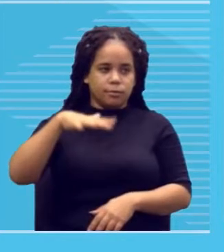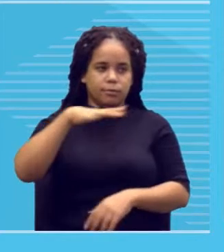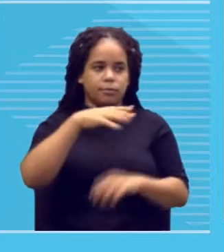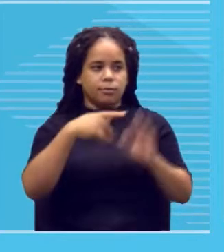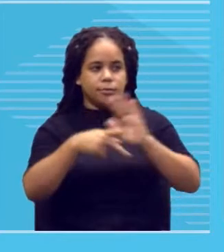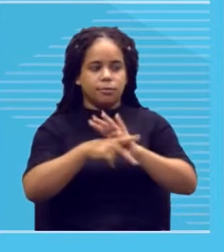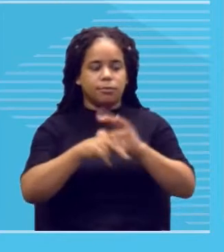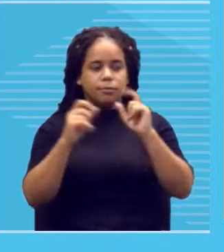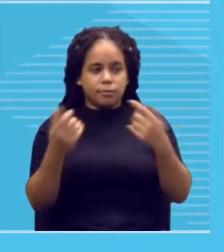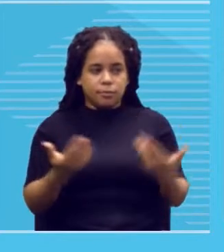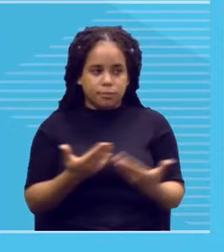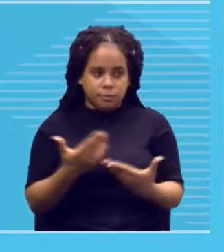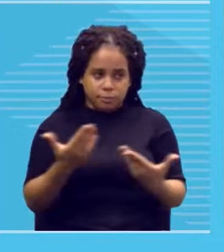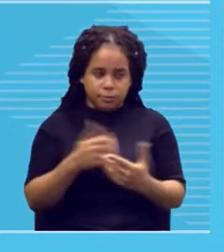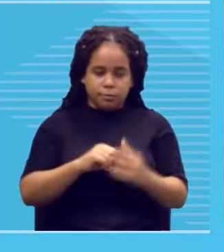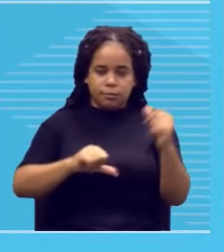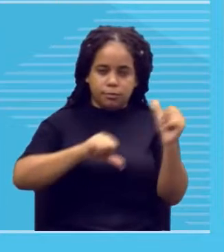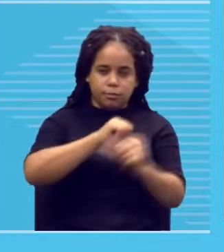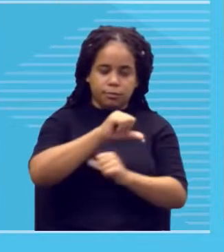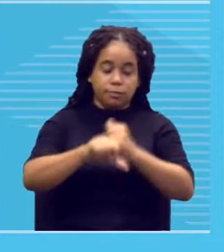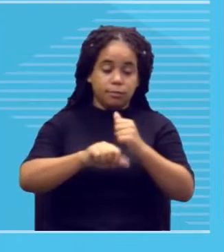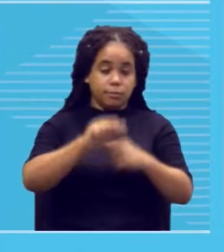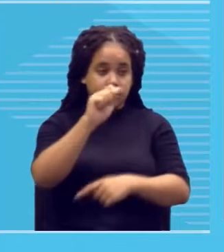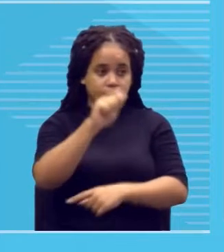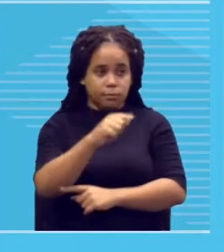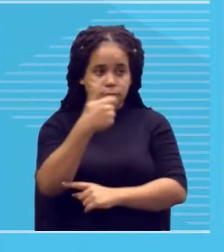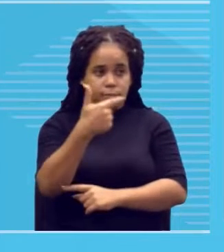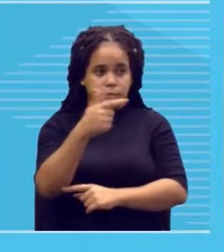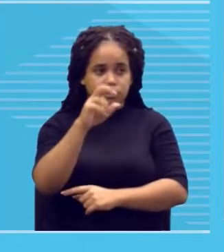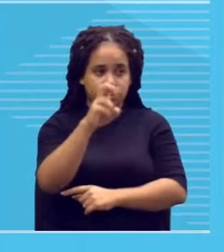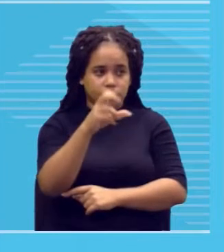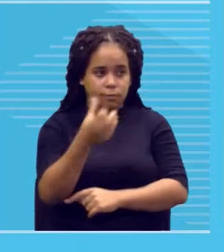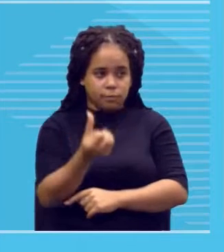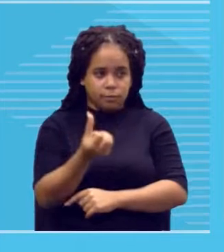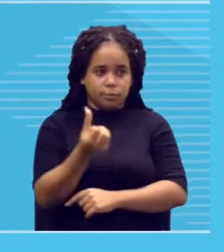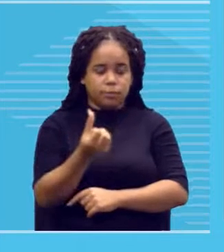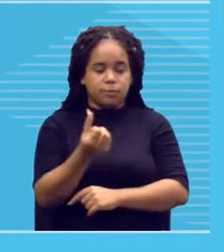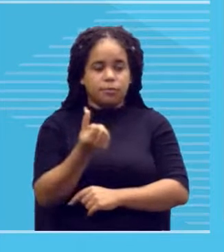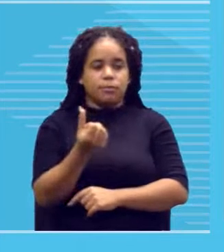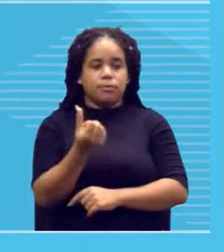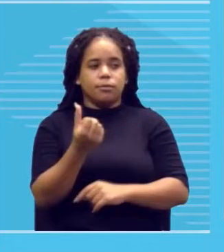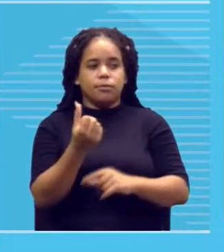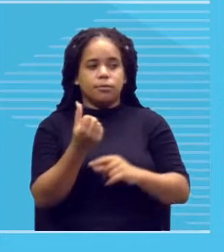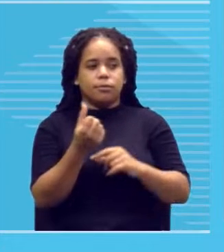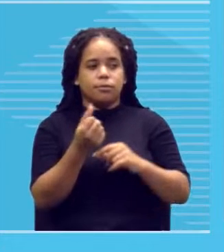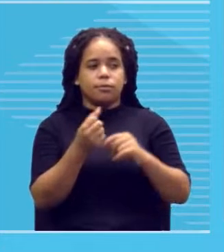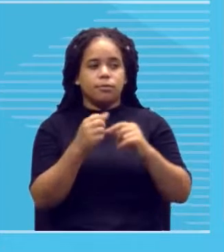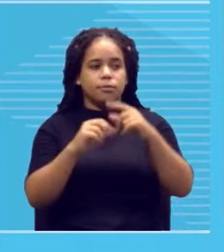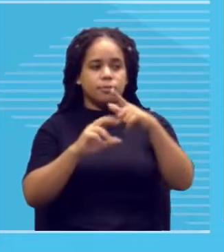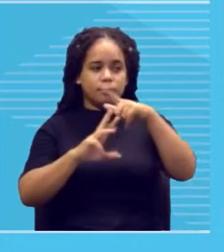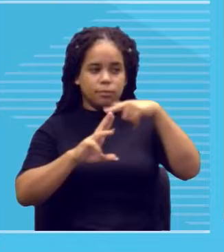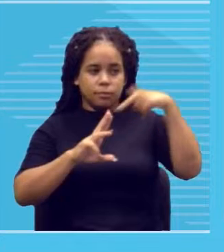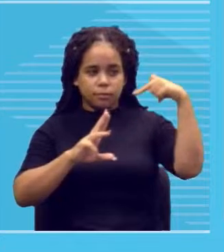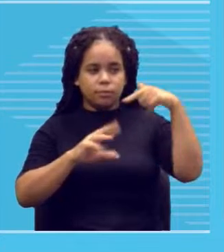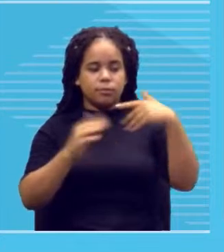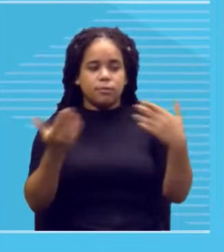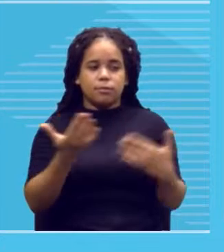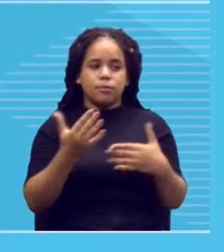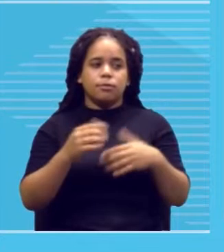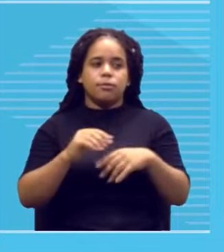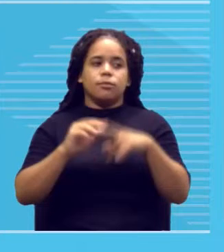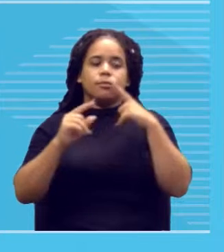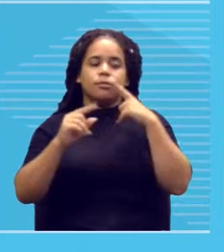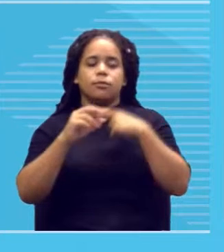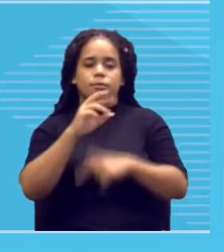ficar a área que eu vou substituir o a por 256 256 pi = pi vezes